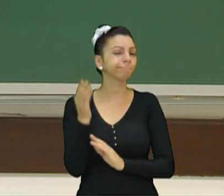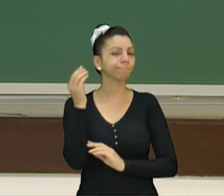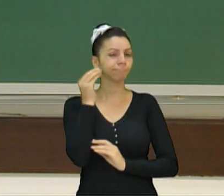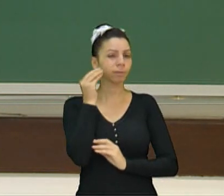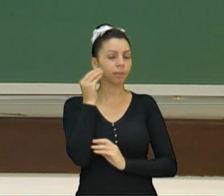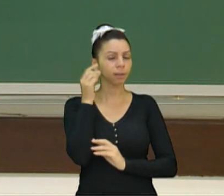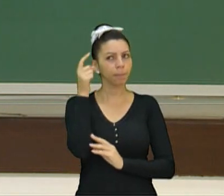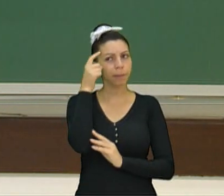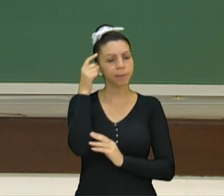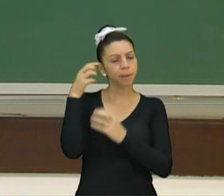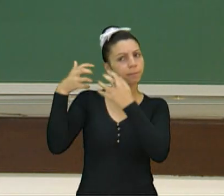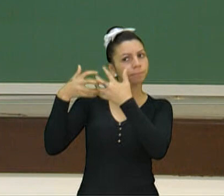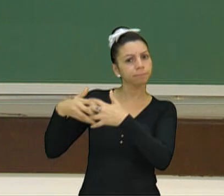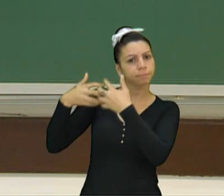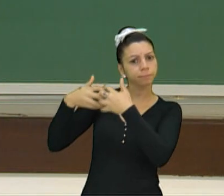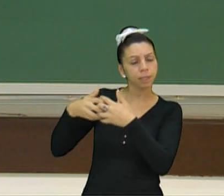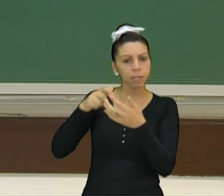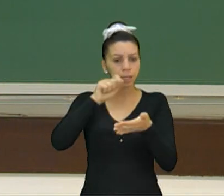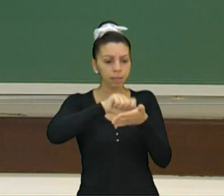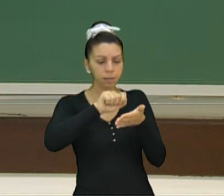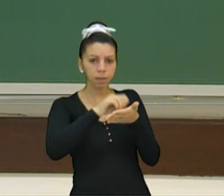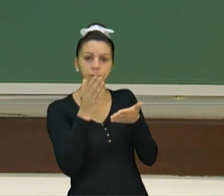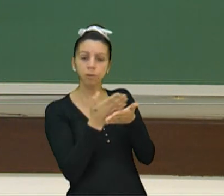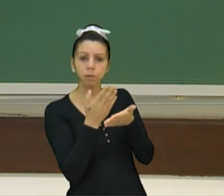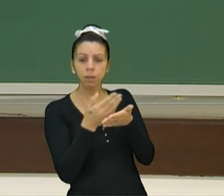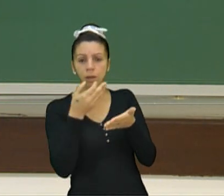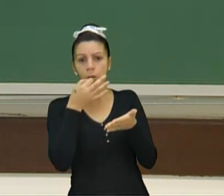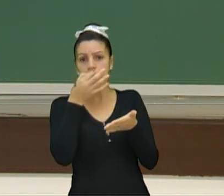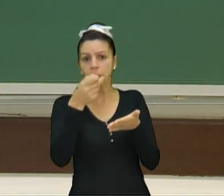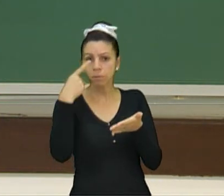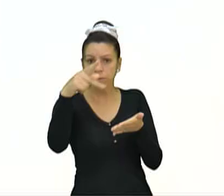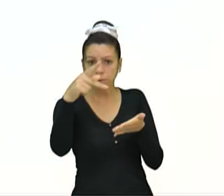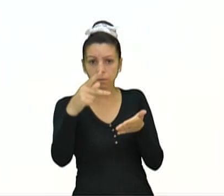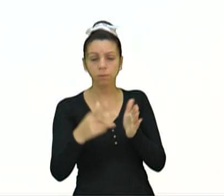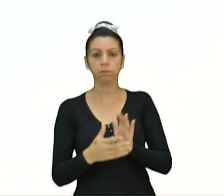pensar, usa a sua criatividade e escreva aí no caderno o que vocês acham. Vamos lá.